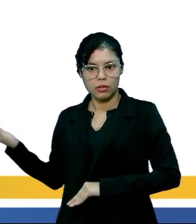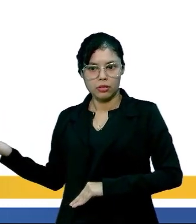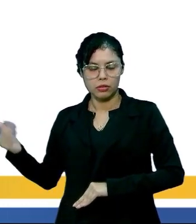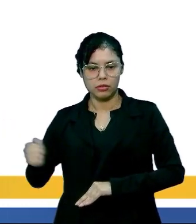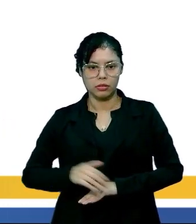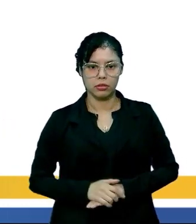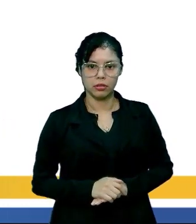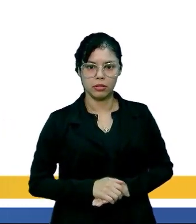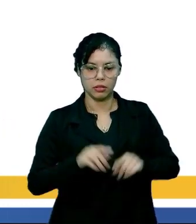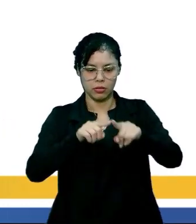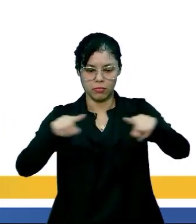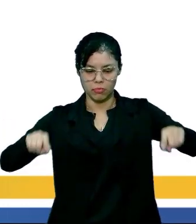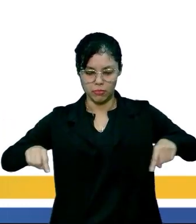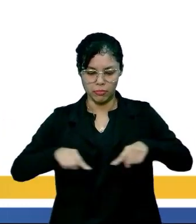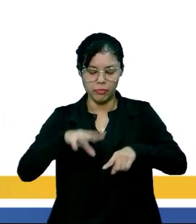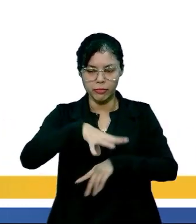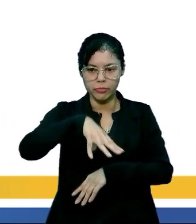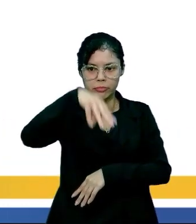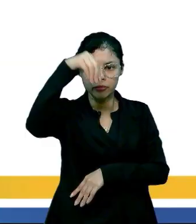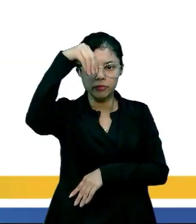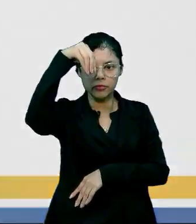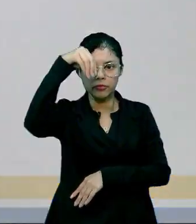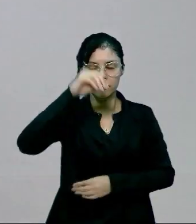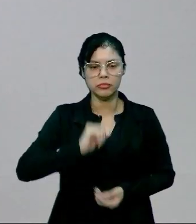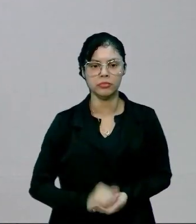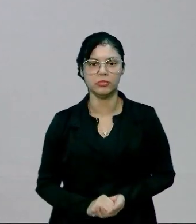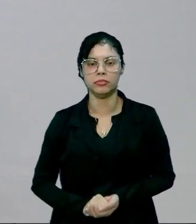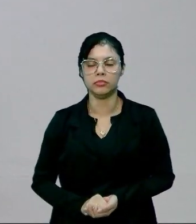aí. Então olha só, pessoal.